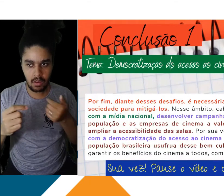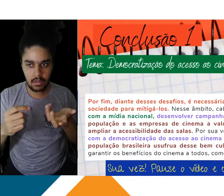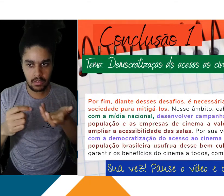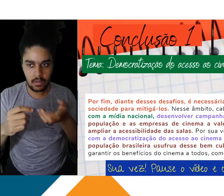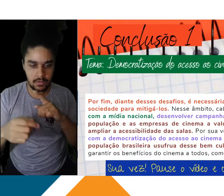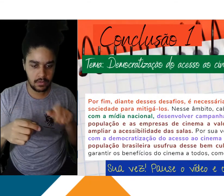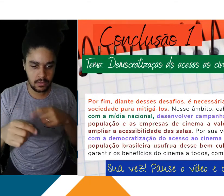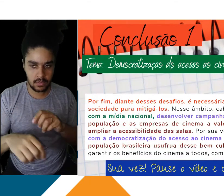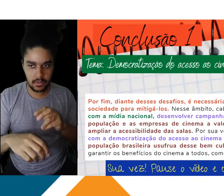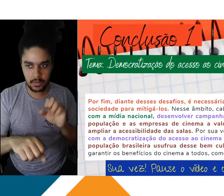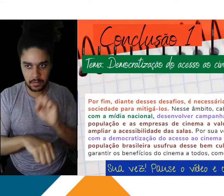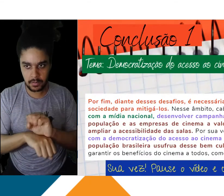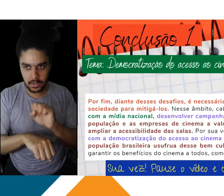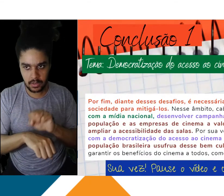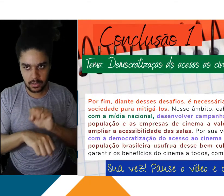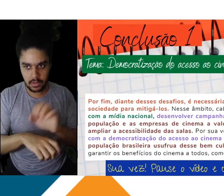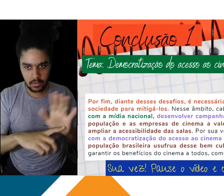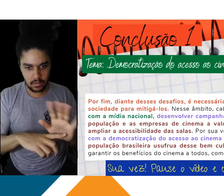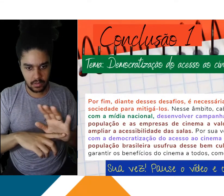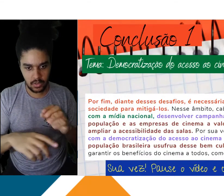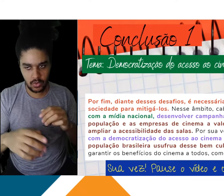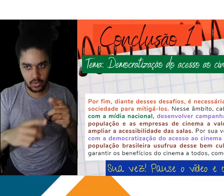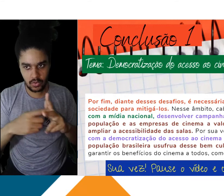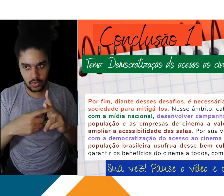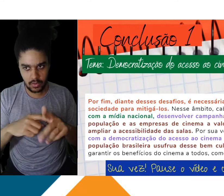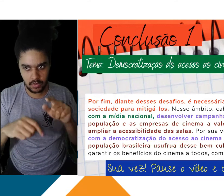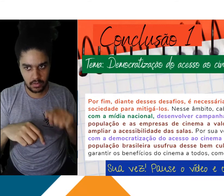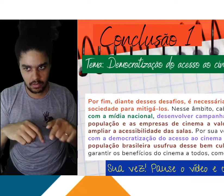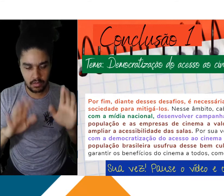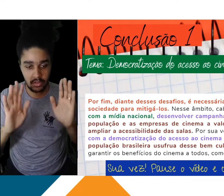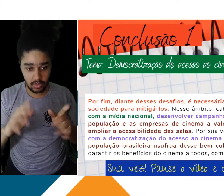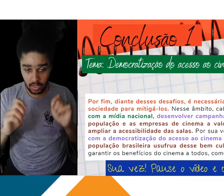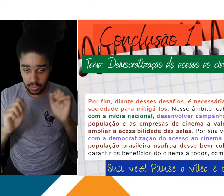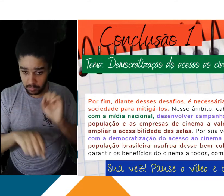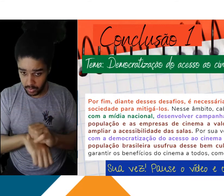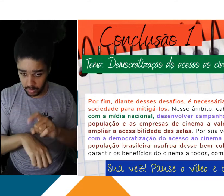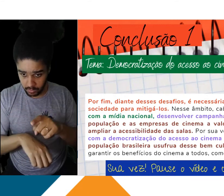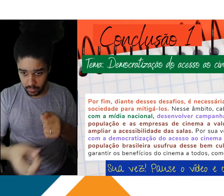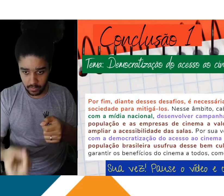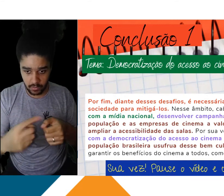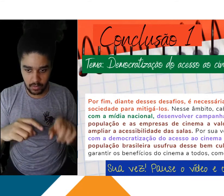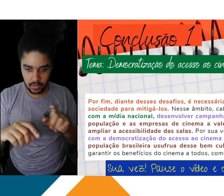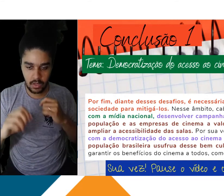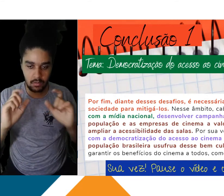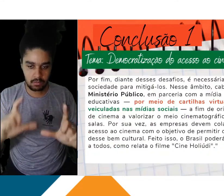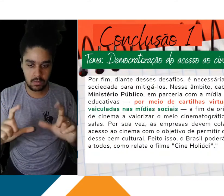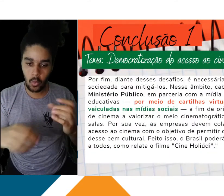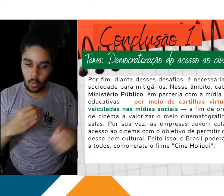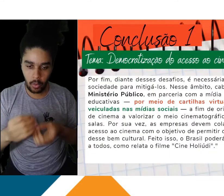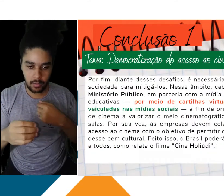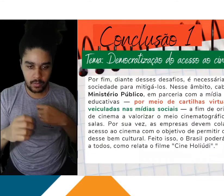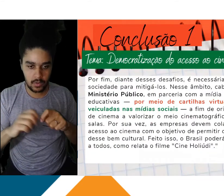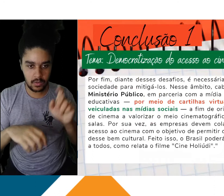termos de correção, eu gostaria que vocês pausassem o vídeo, que vocês consertassem esse parágrafo. Já foi? Pausou? Vou mostrar o que